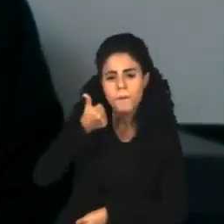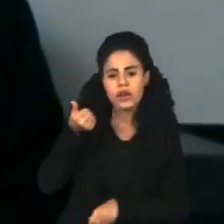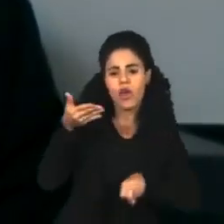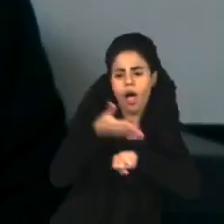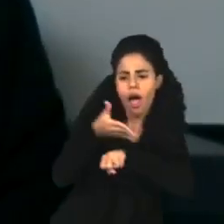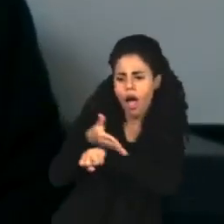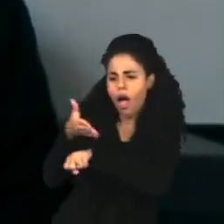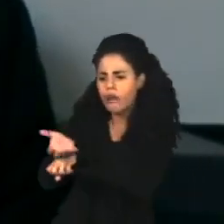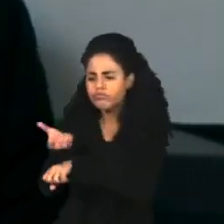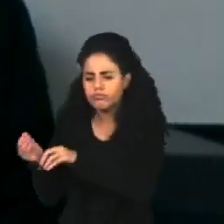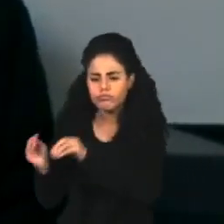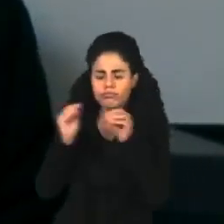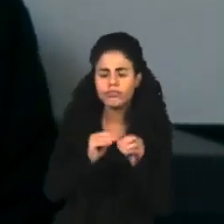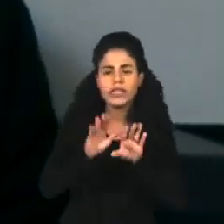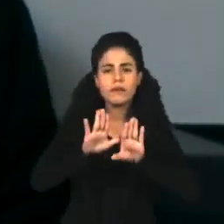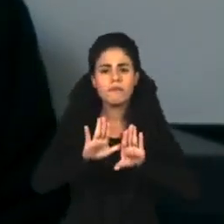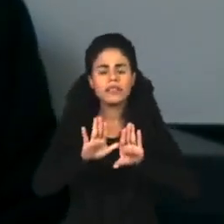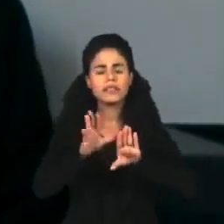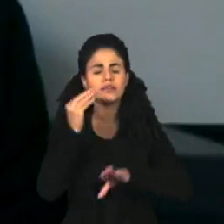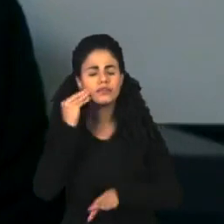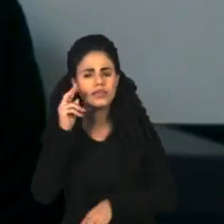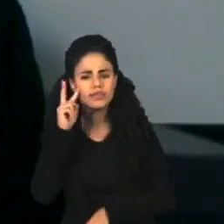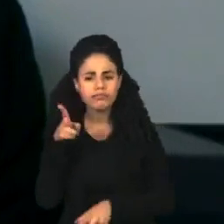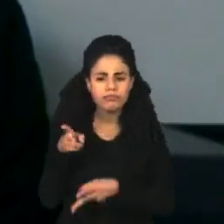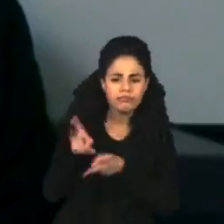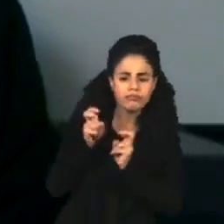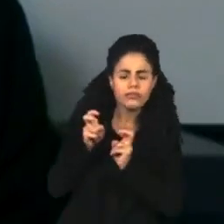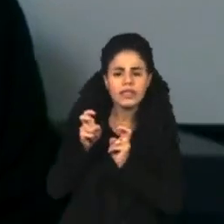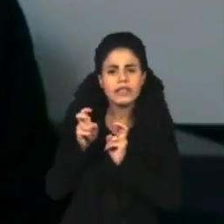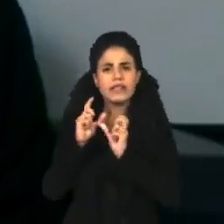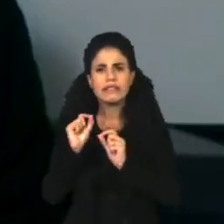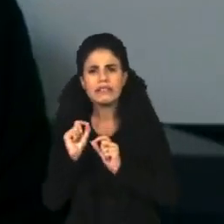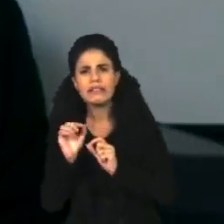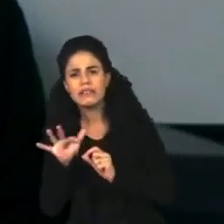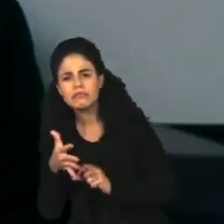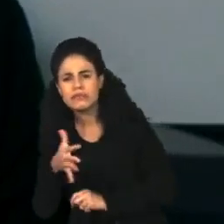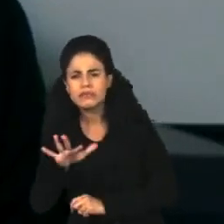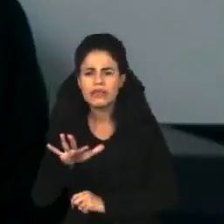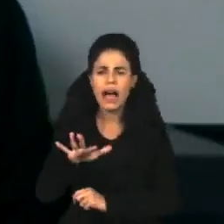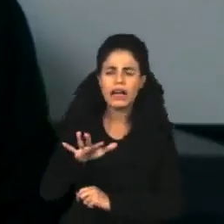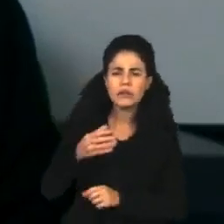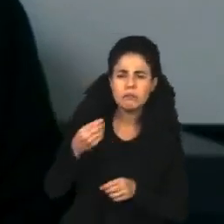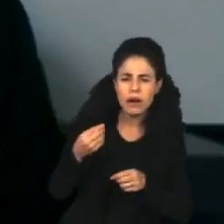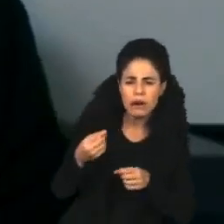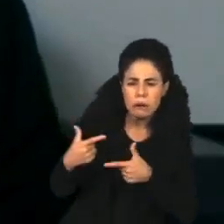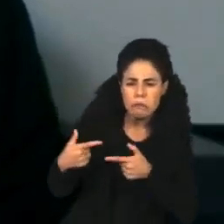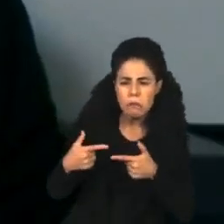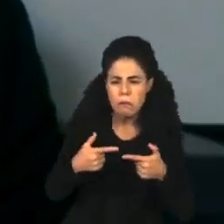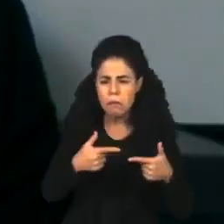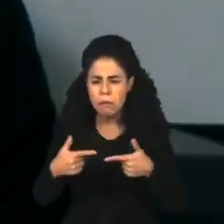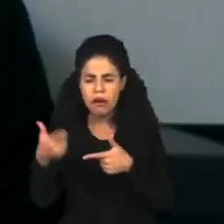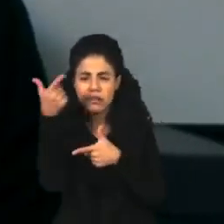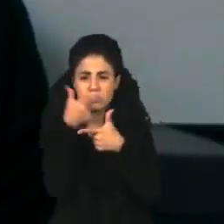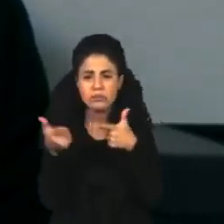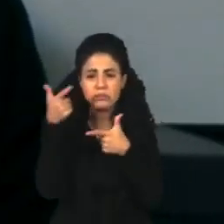no mundo. E logo depois desses 2, 6, que é conflito, não é?